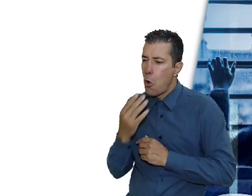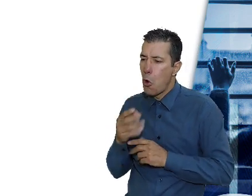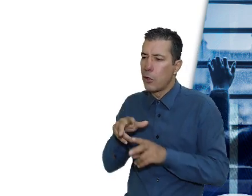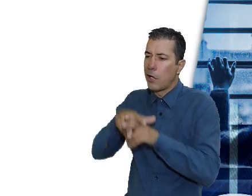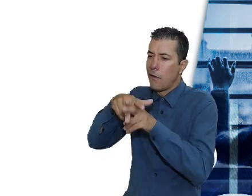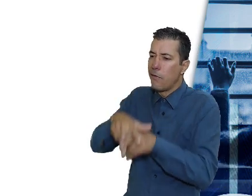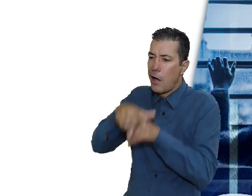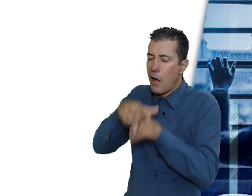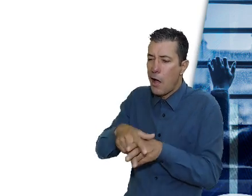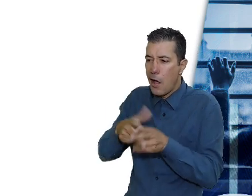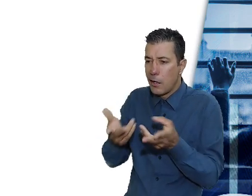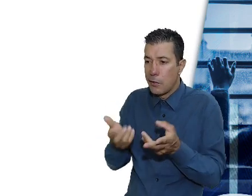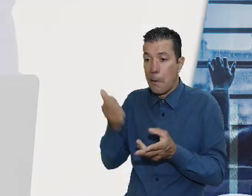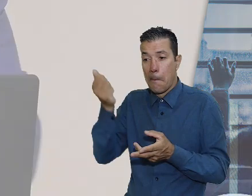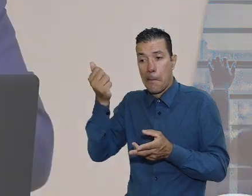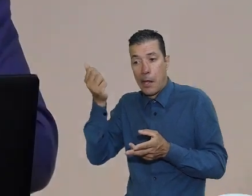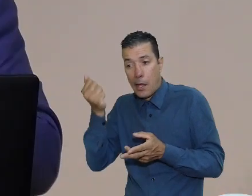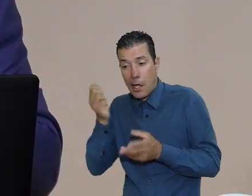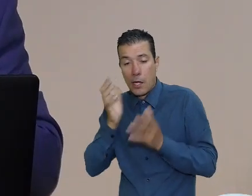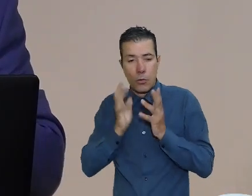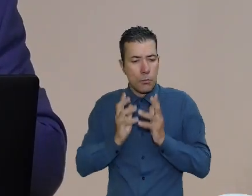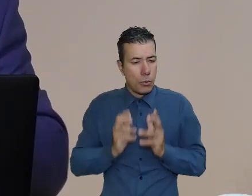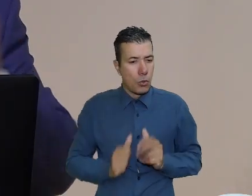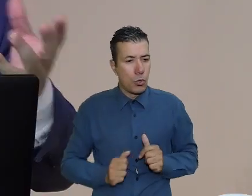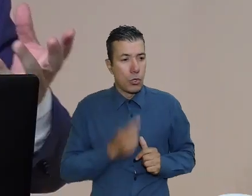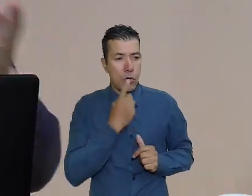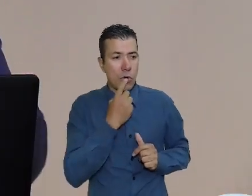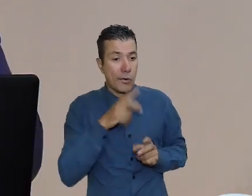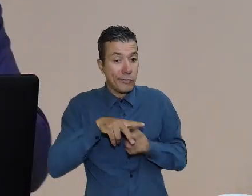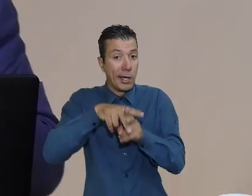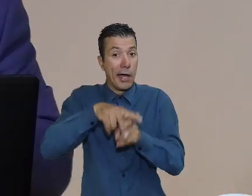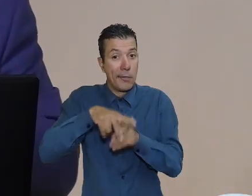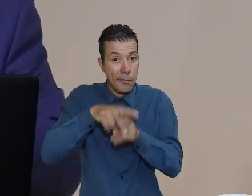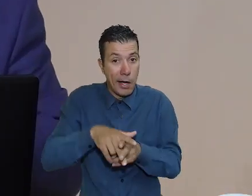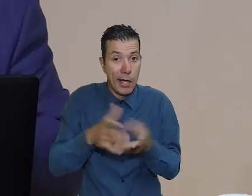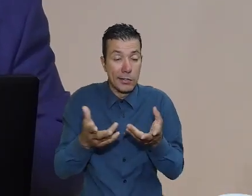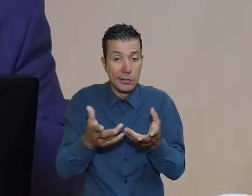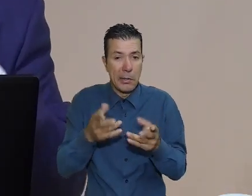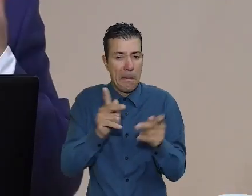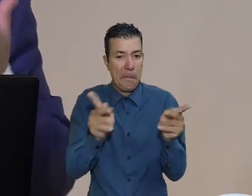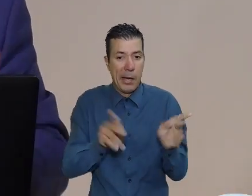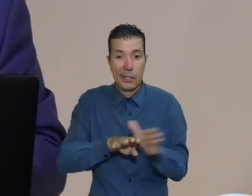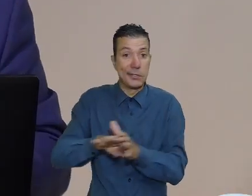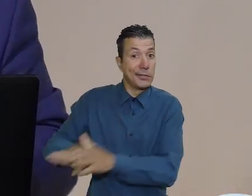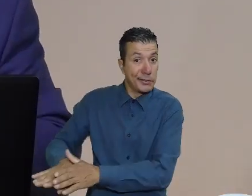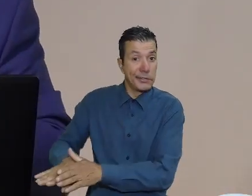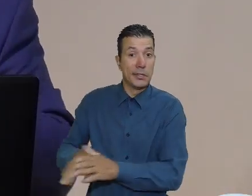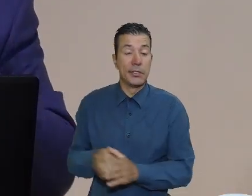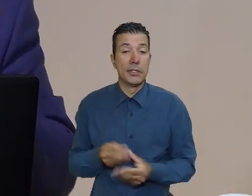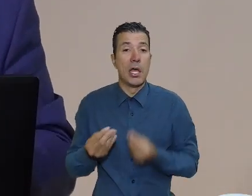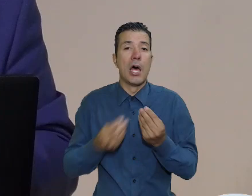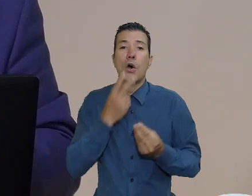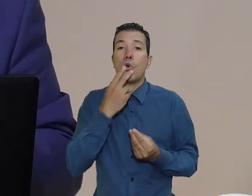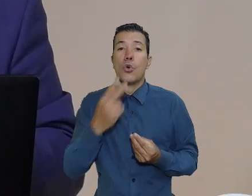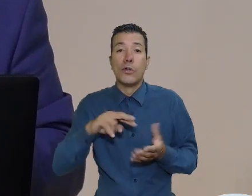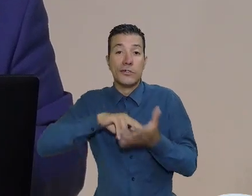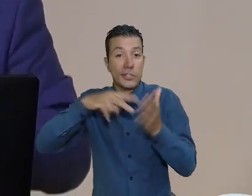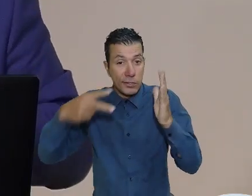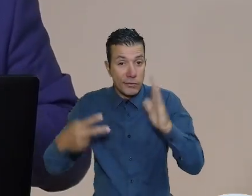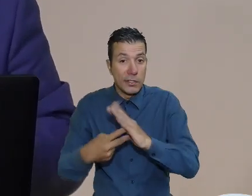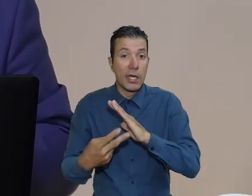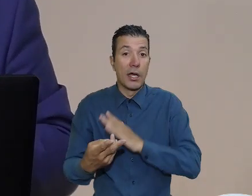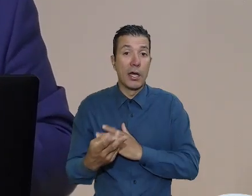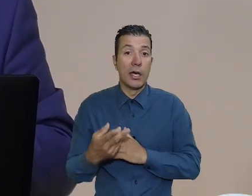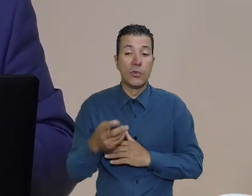cavalo branco, que representava a pureza, o cavalo vermelho, que veio para tirar a paz. Mas qual era a cor, o significado,